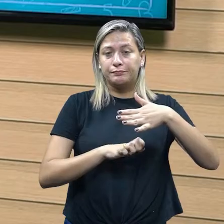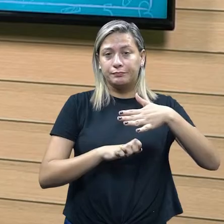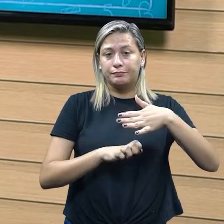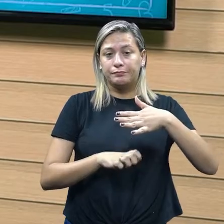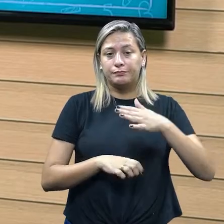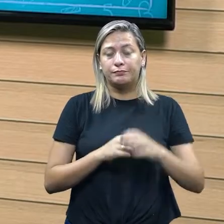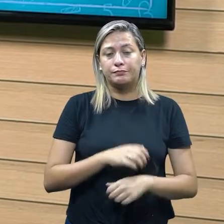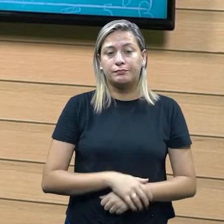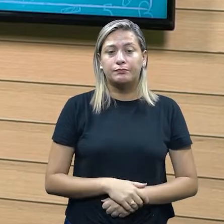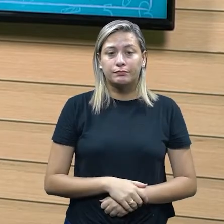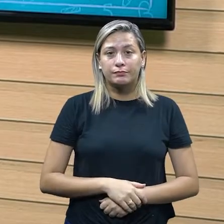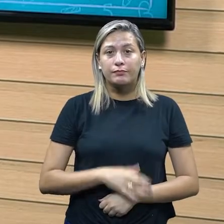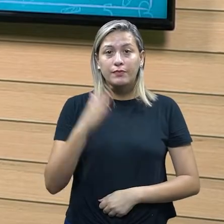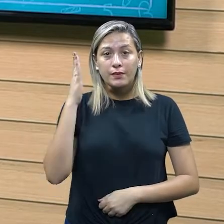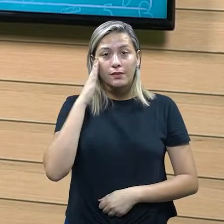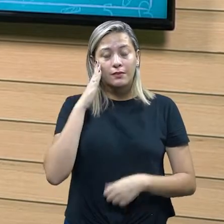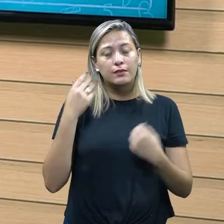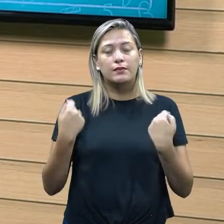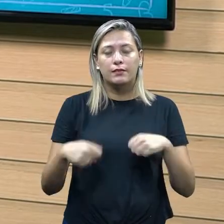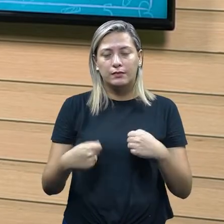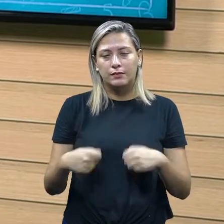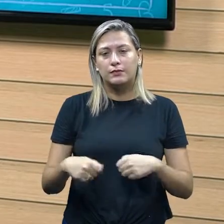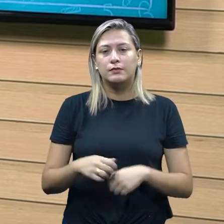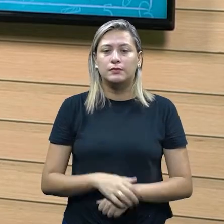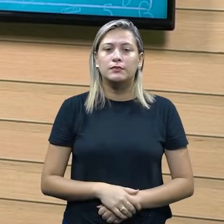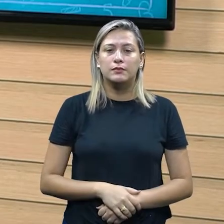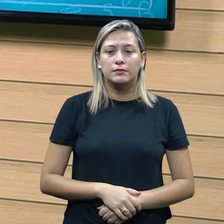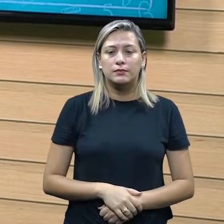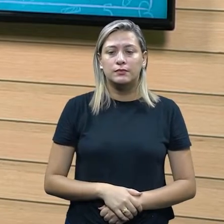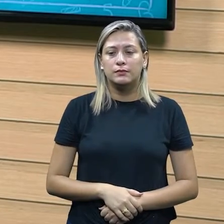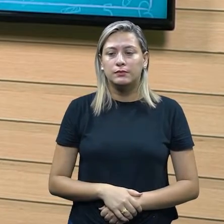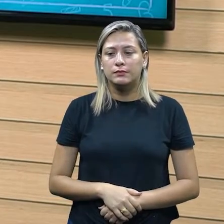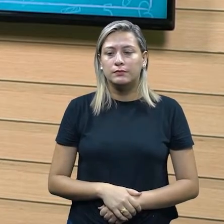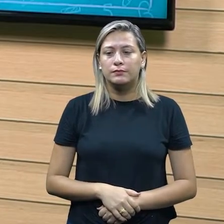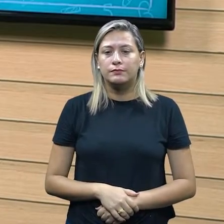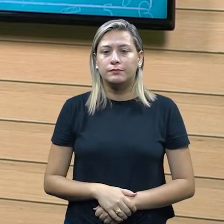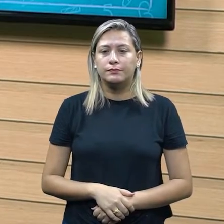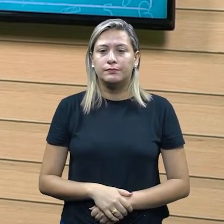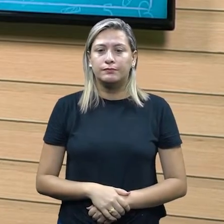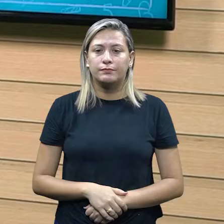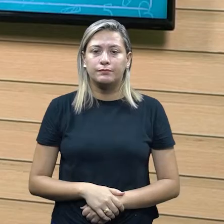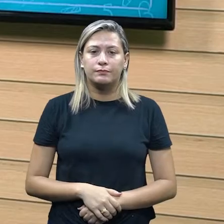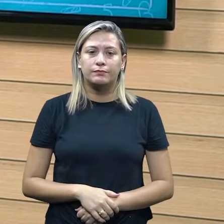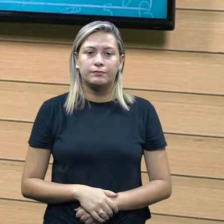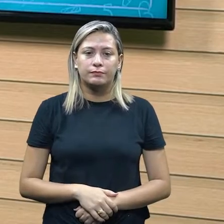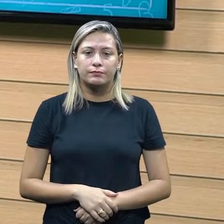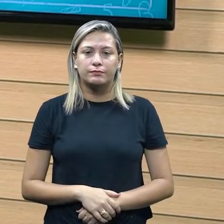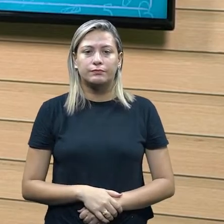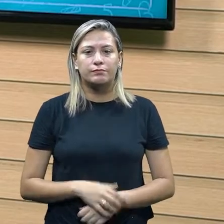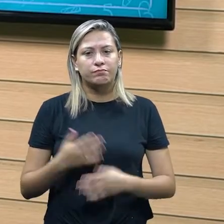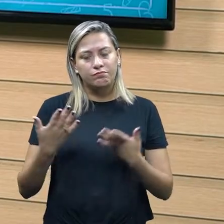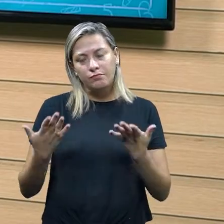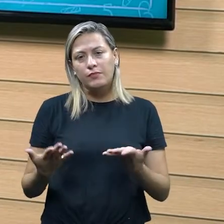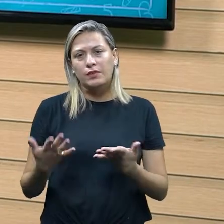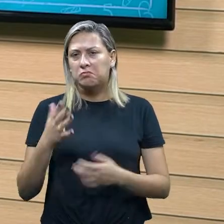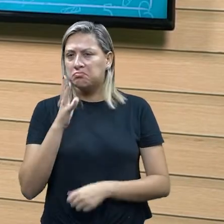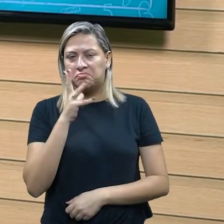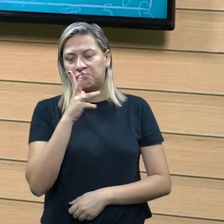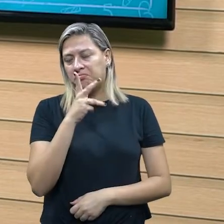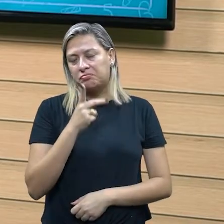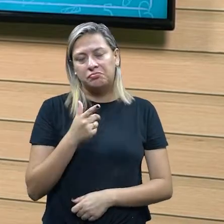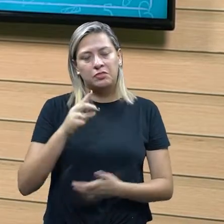sabem disso, sabem da necessidade dessa utilização dentro do país, então eles não costumam, essa defasagem temporal